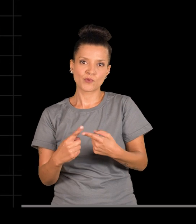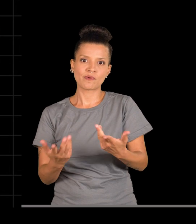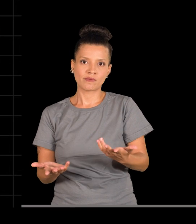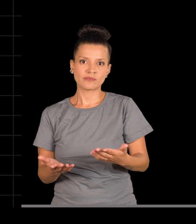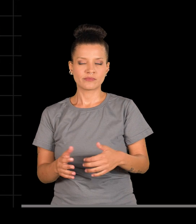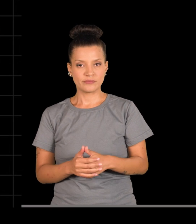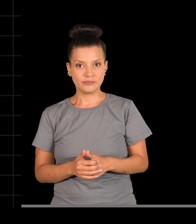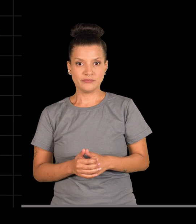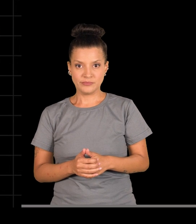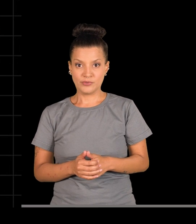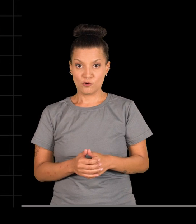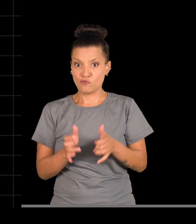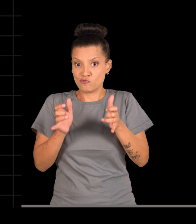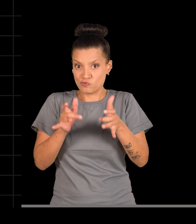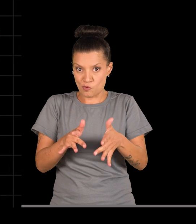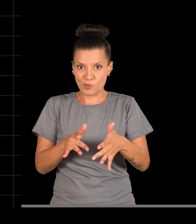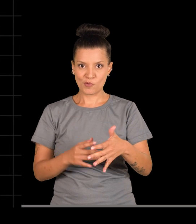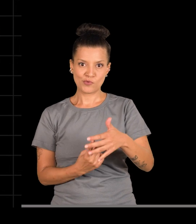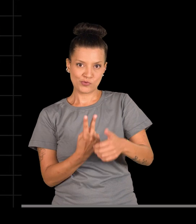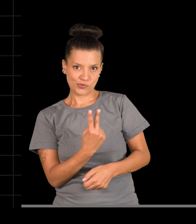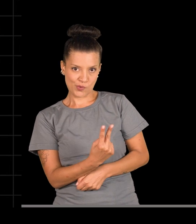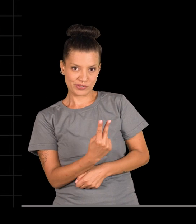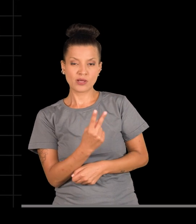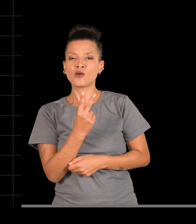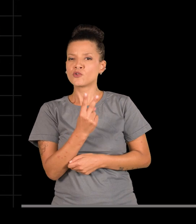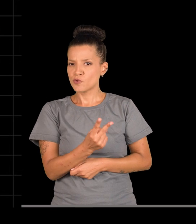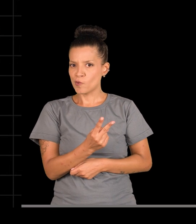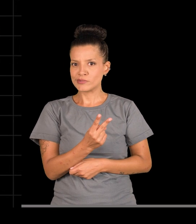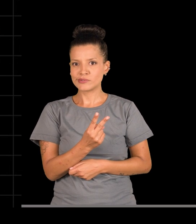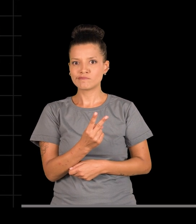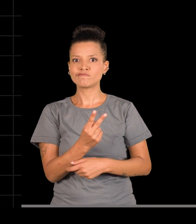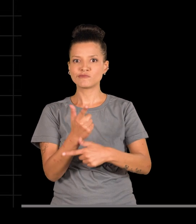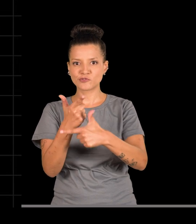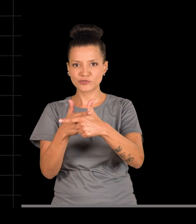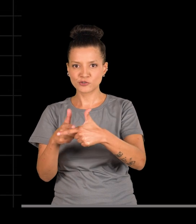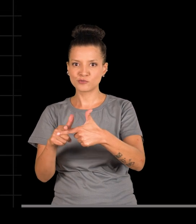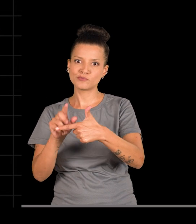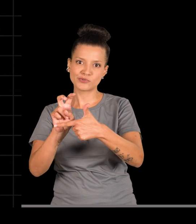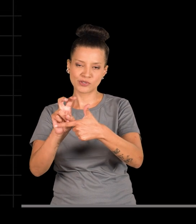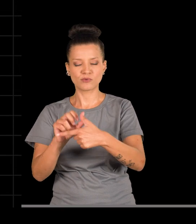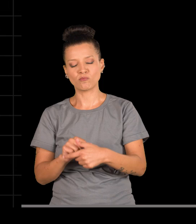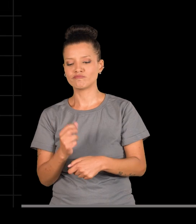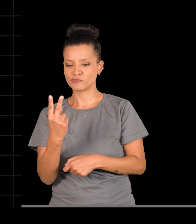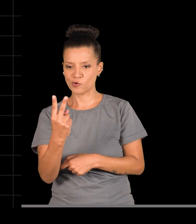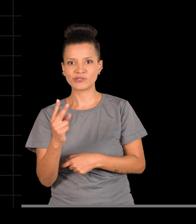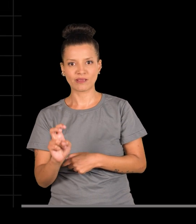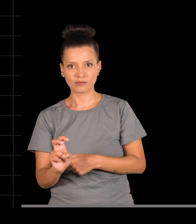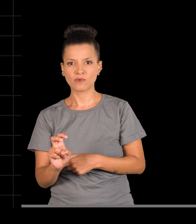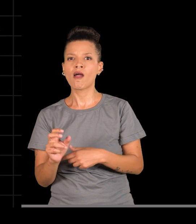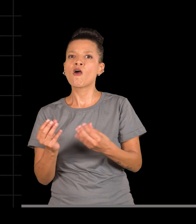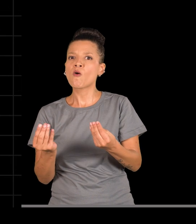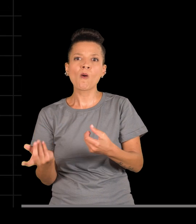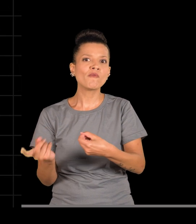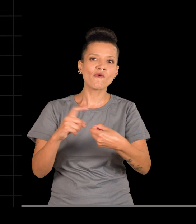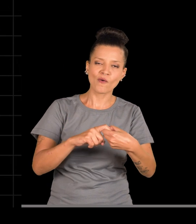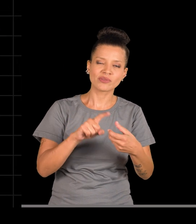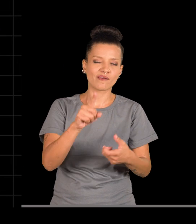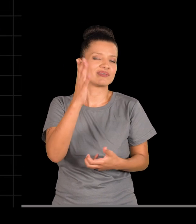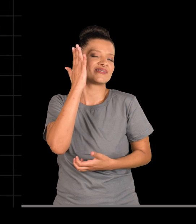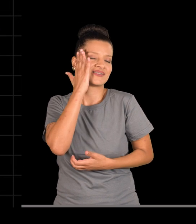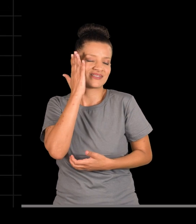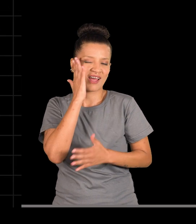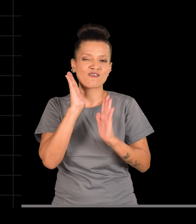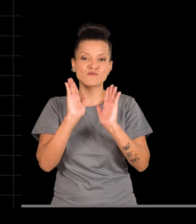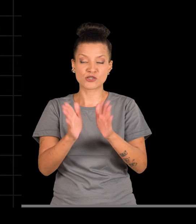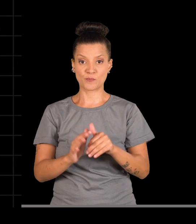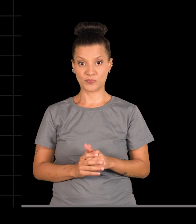resto, porque o resto eu estou dividindo ainda por 5, né? 2 dividido por 5, então é a mesma coisa que 2/5. E se eu quiser retornar, eu faço o caminho inverso, que você já